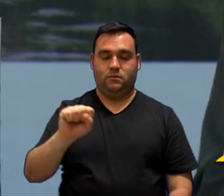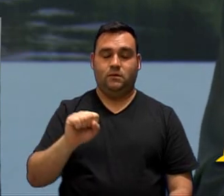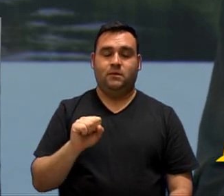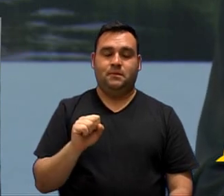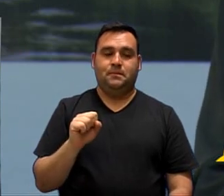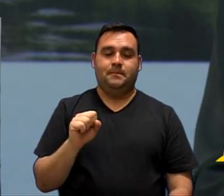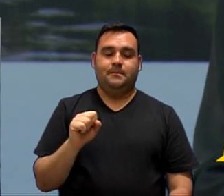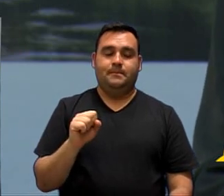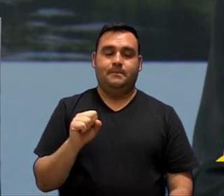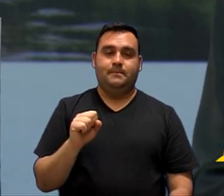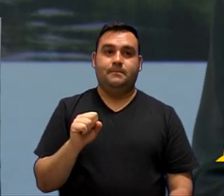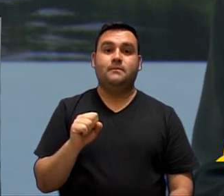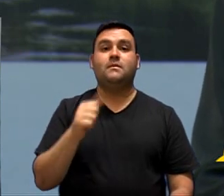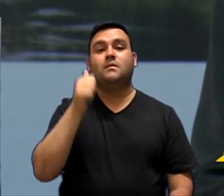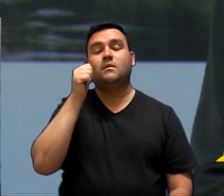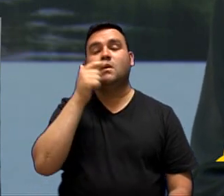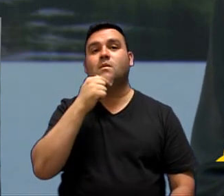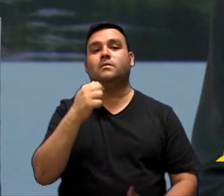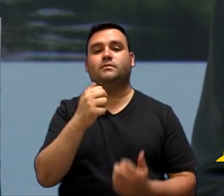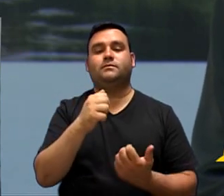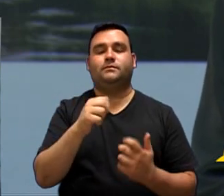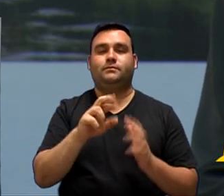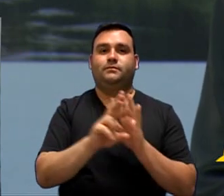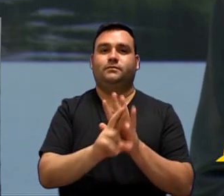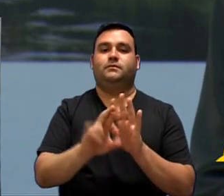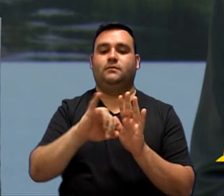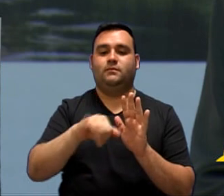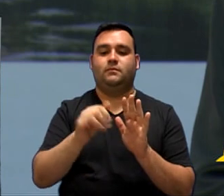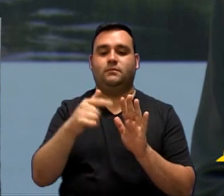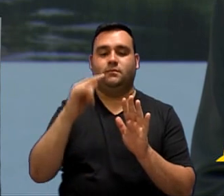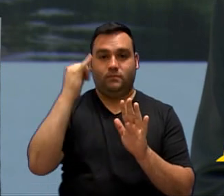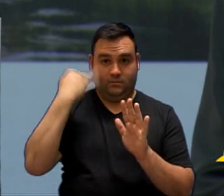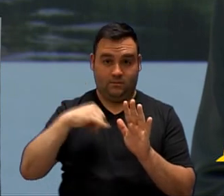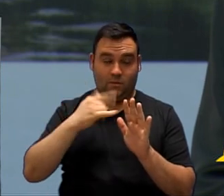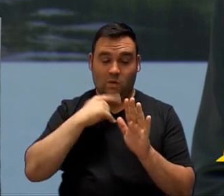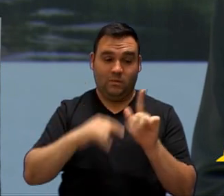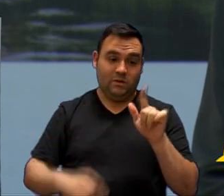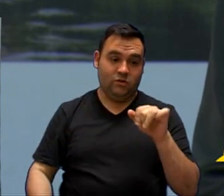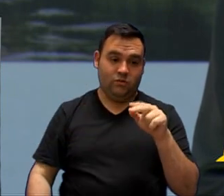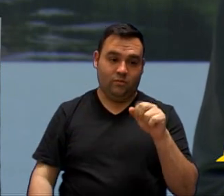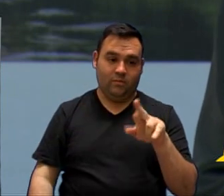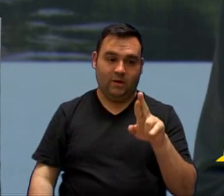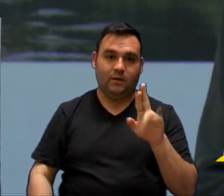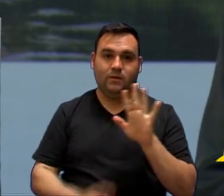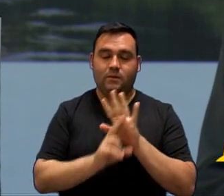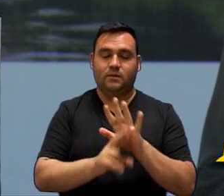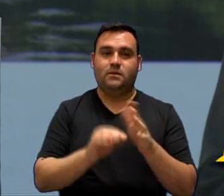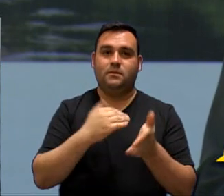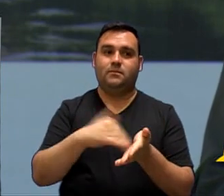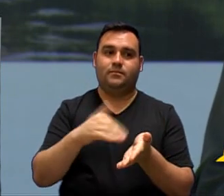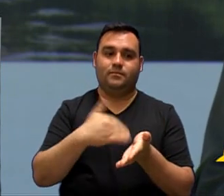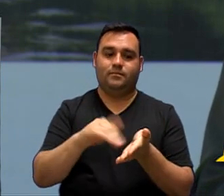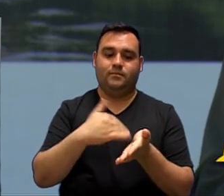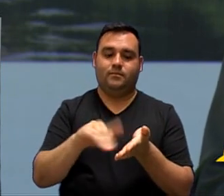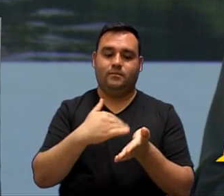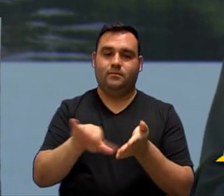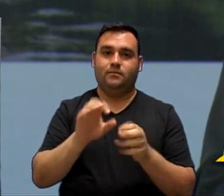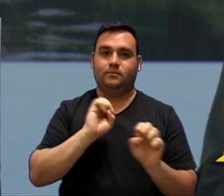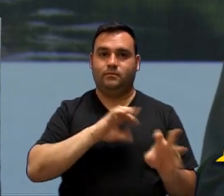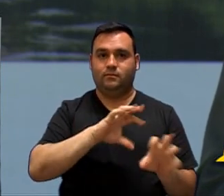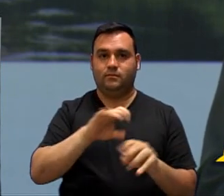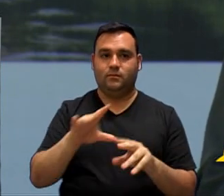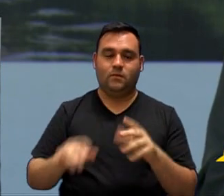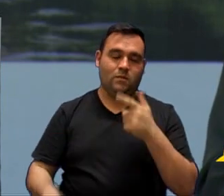Jaqueline Coutinho, o senhor Gilmar Felipe Pessim de Almeida, representando o secretário de